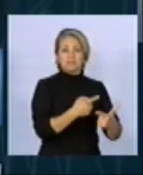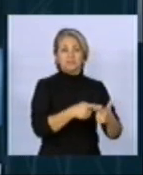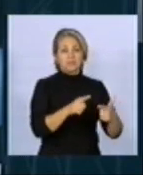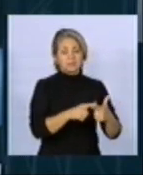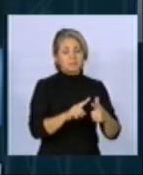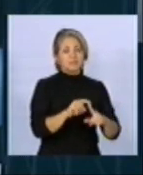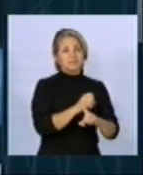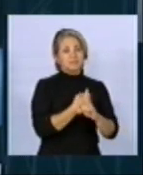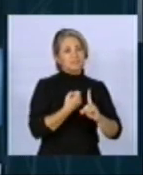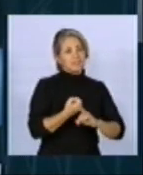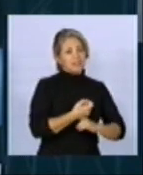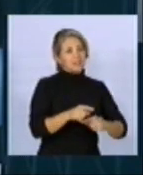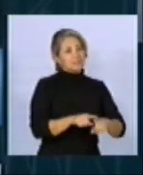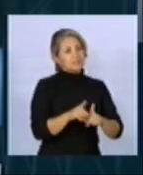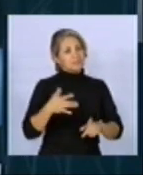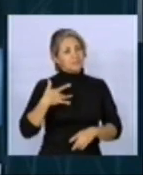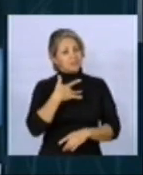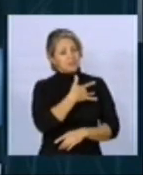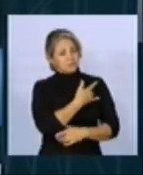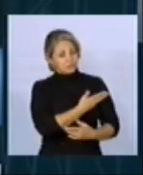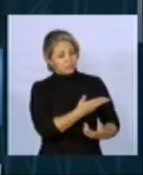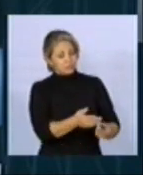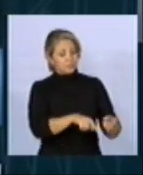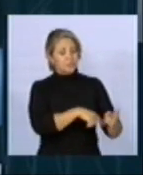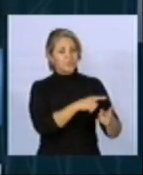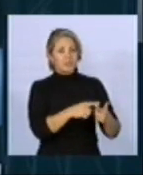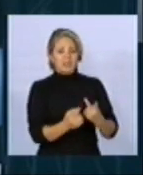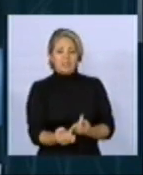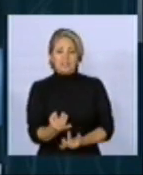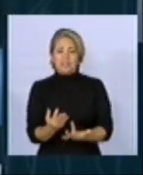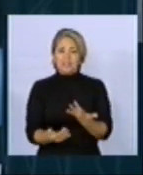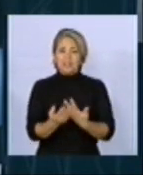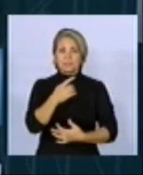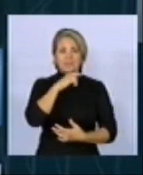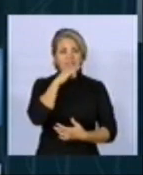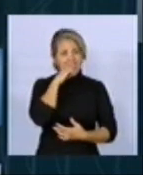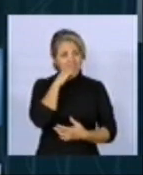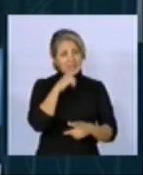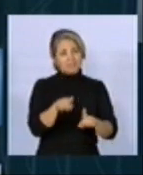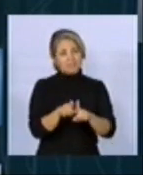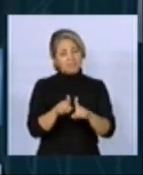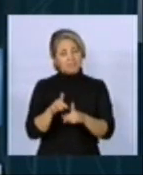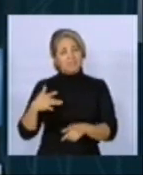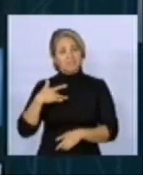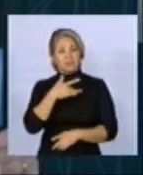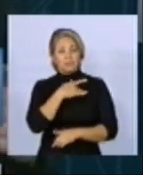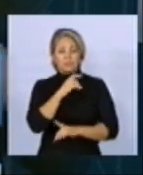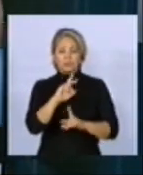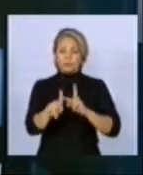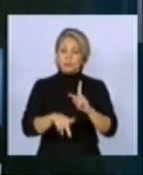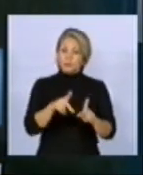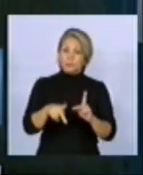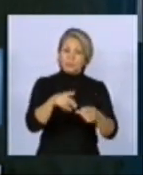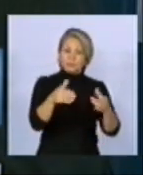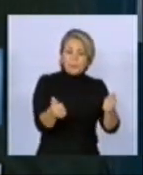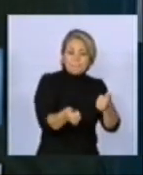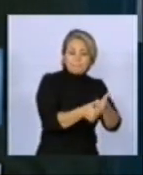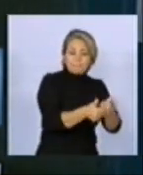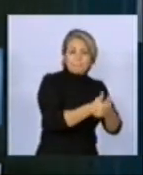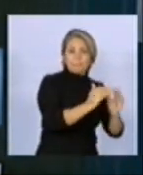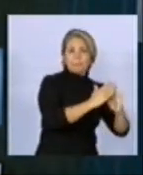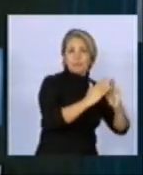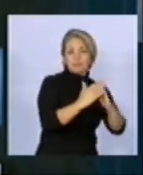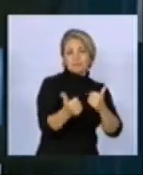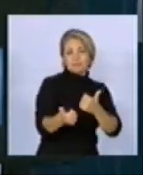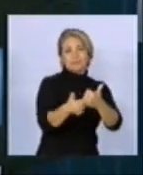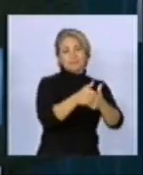essa questão de saúde né e a queima da cana da Palha e a saúde da população que que mora próximo né